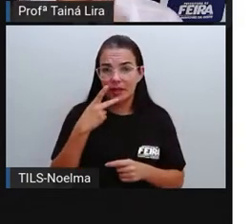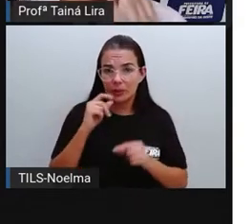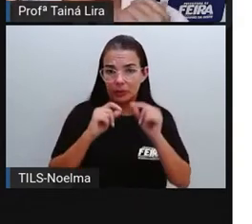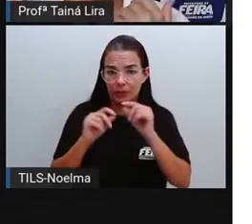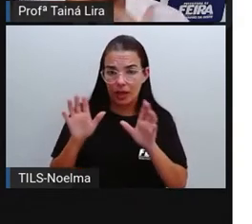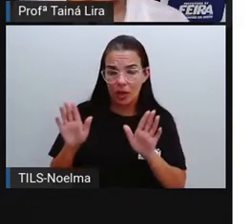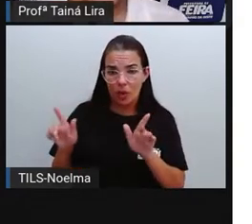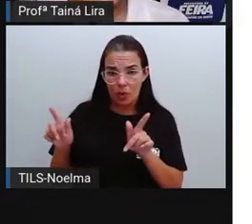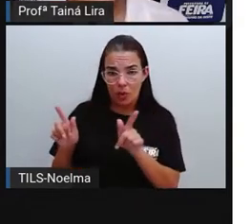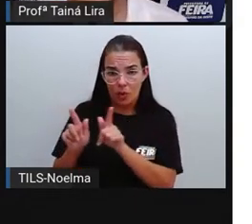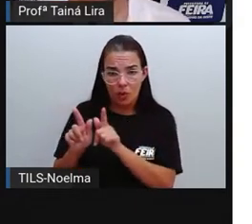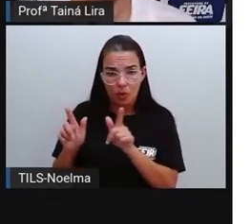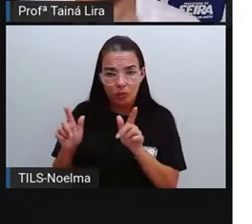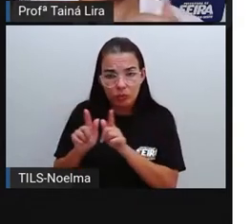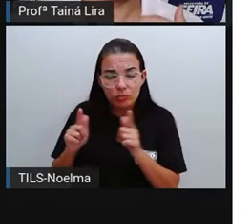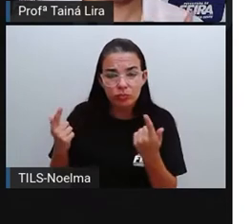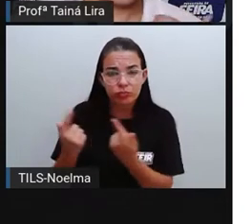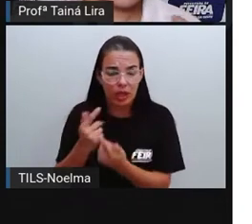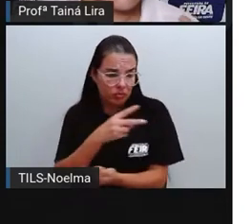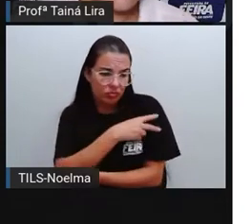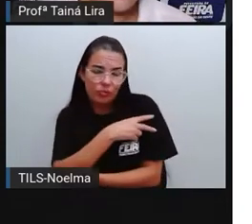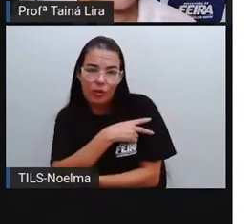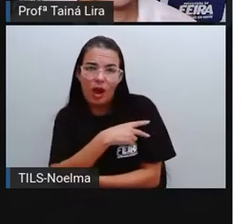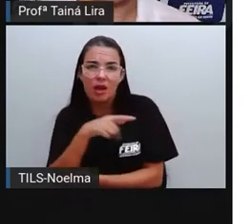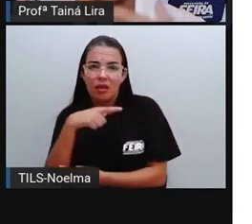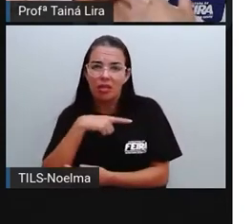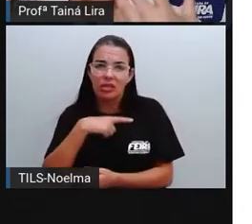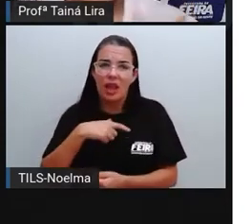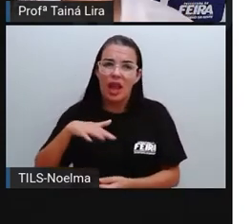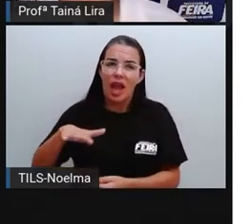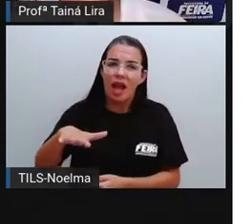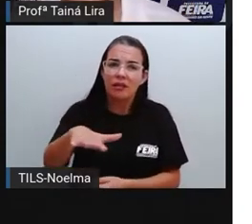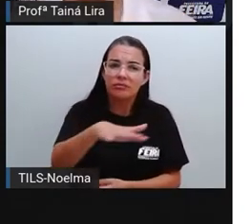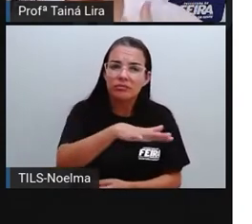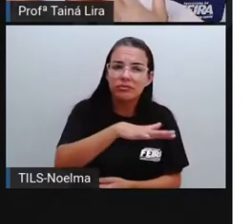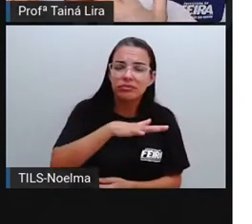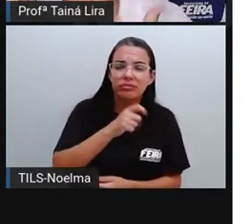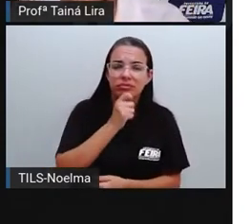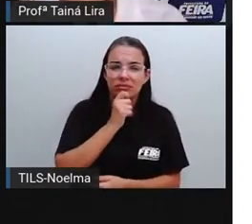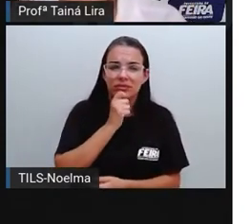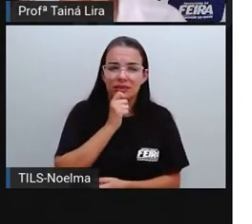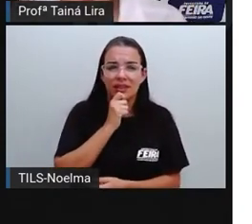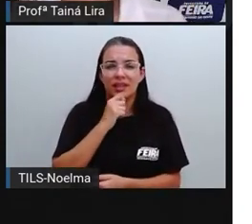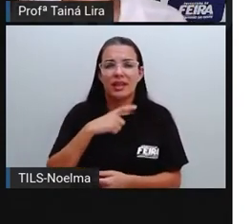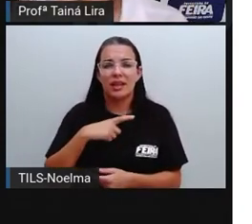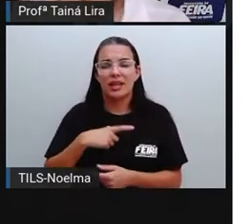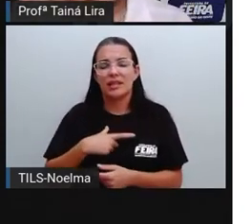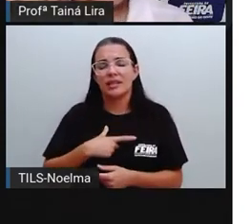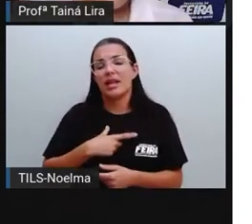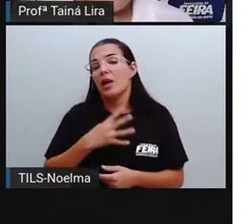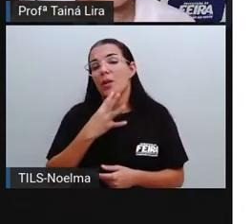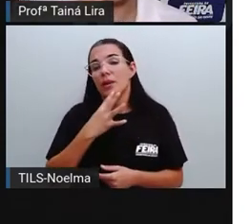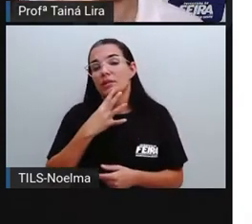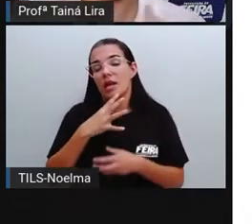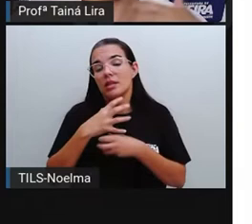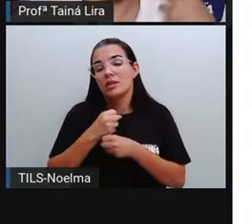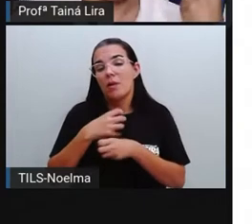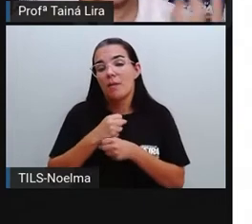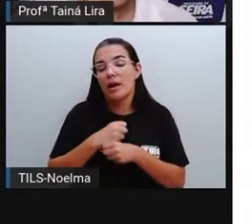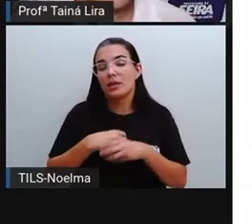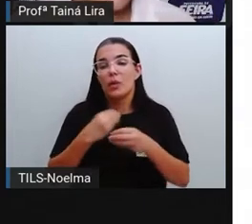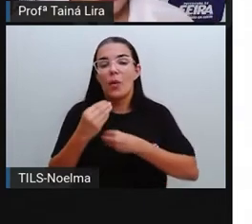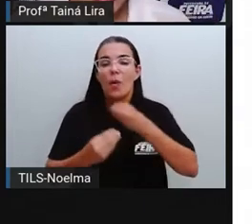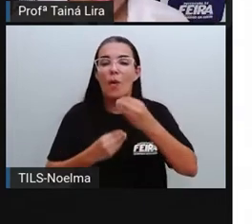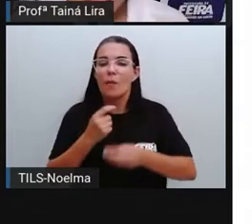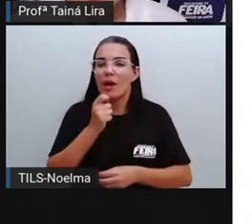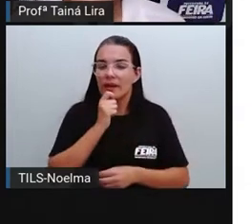uma turma de segundo ano, onde nós temos alunos, né, menores, que ainda estão se apropriando aí da adição, de como é que eu vou